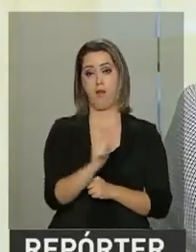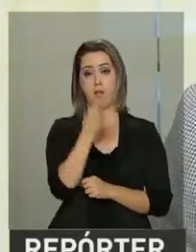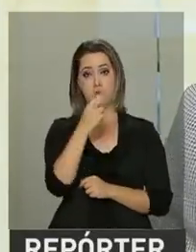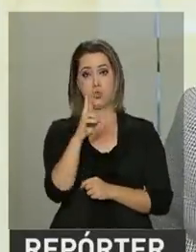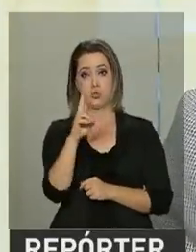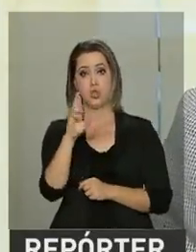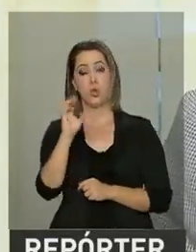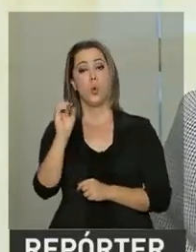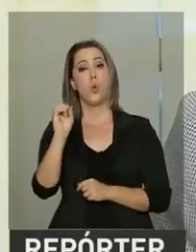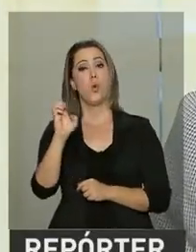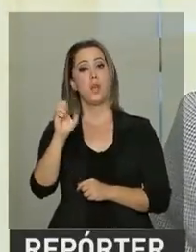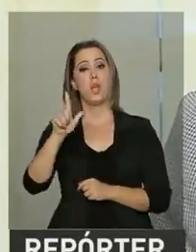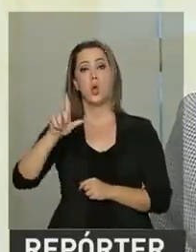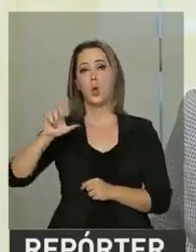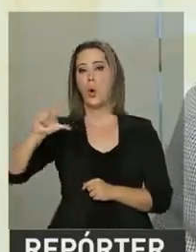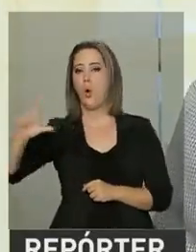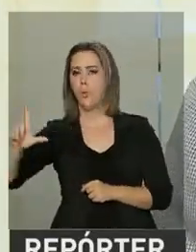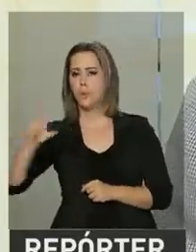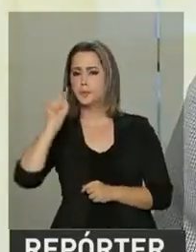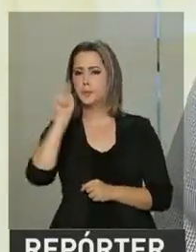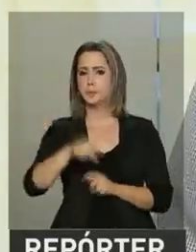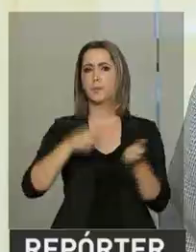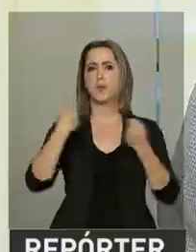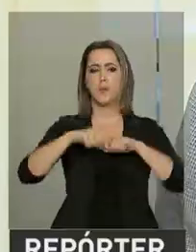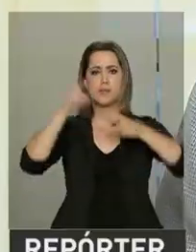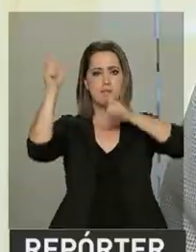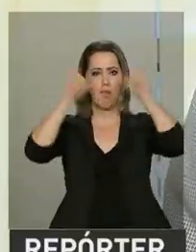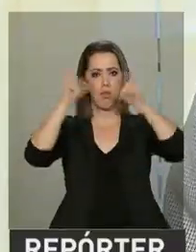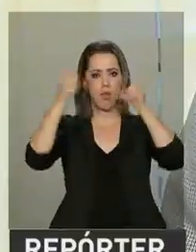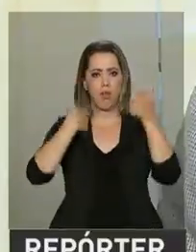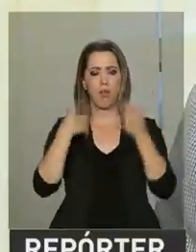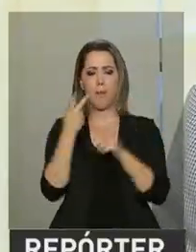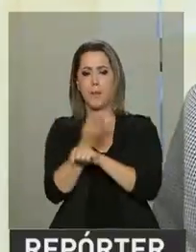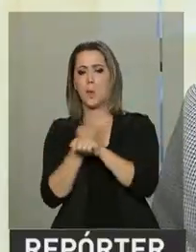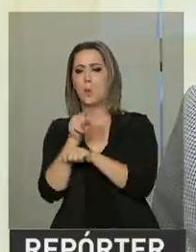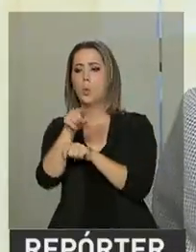recall, que ele fique atento, que procure na sua prateleira, na